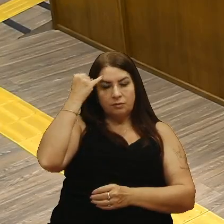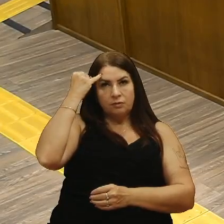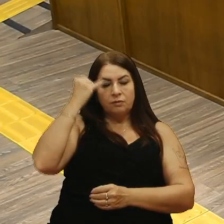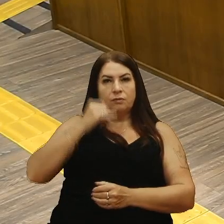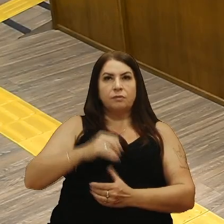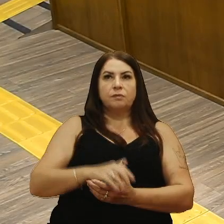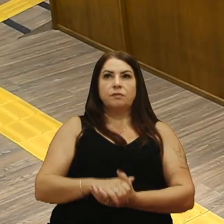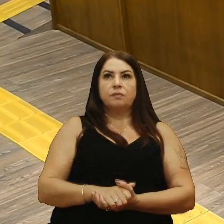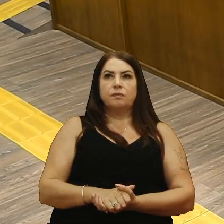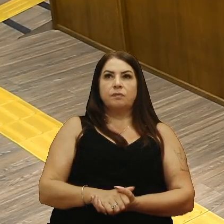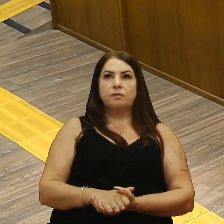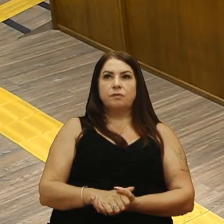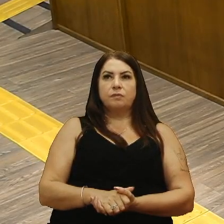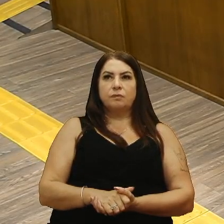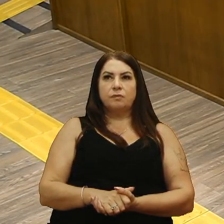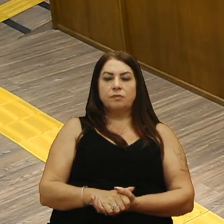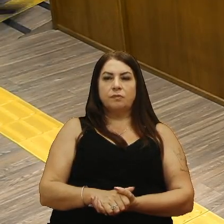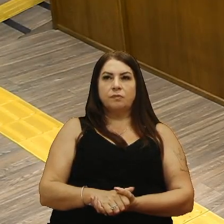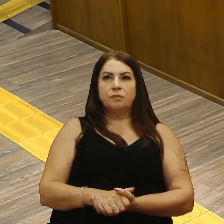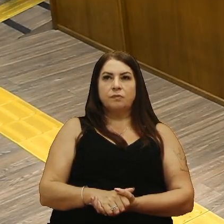D'Ambrosio, da tribuna.